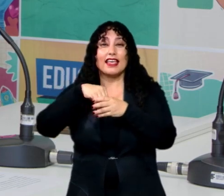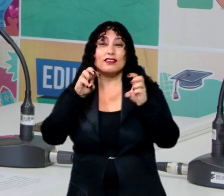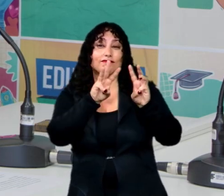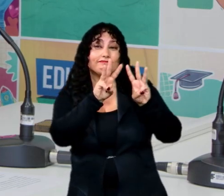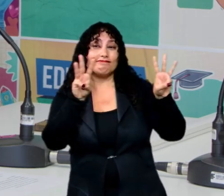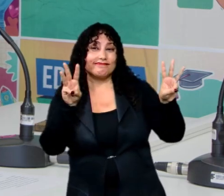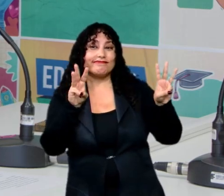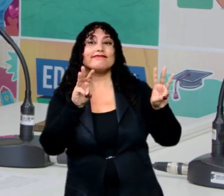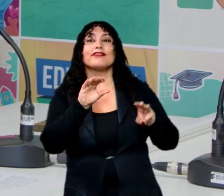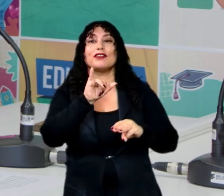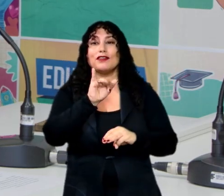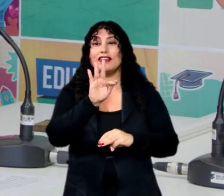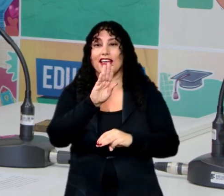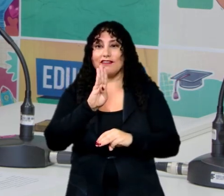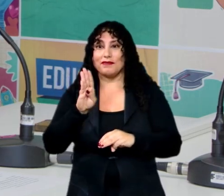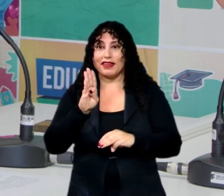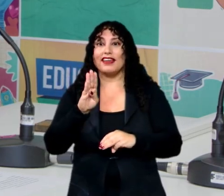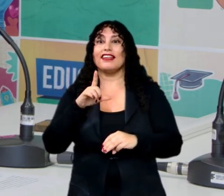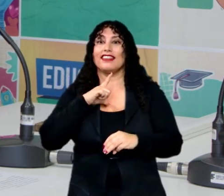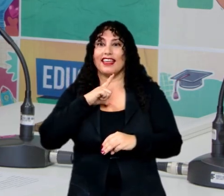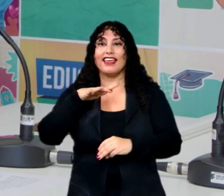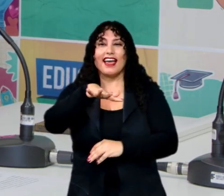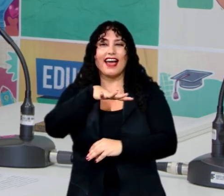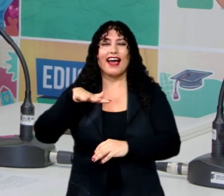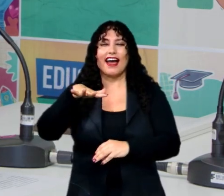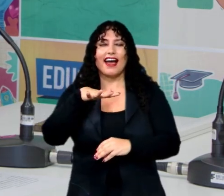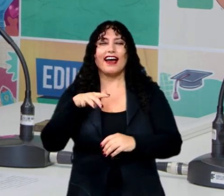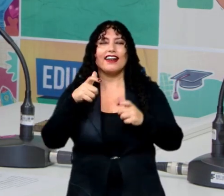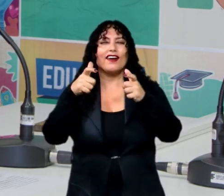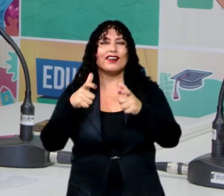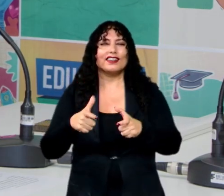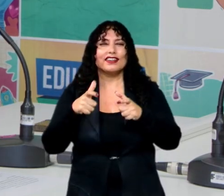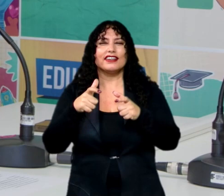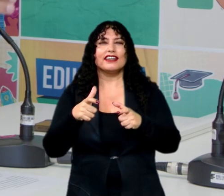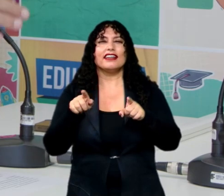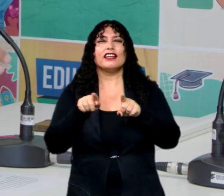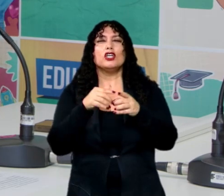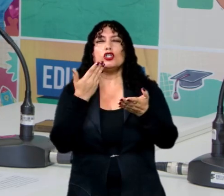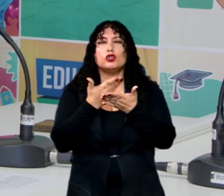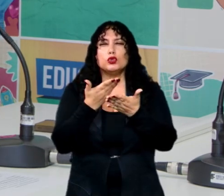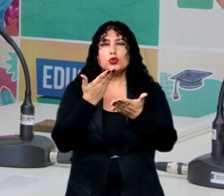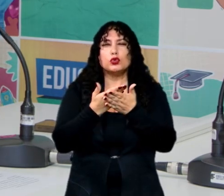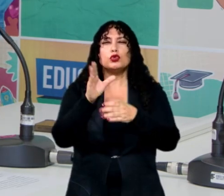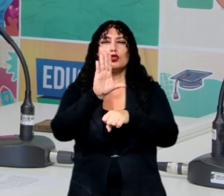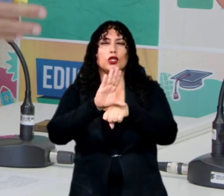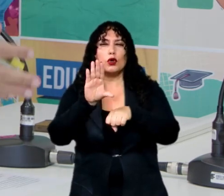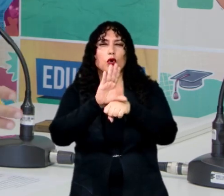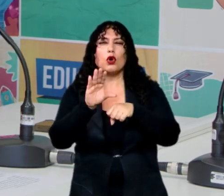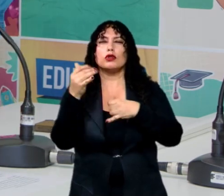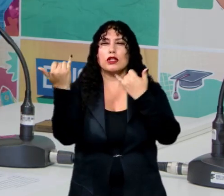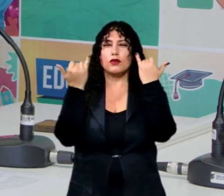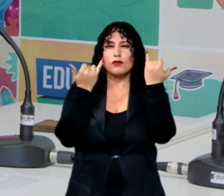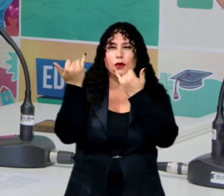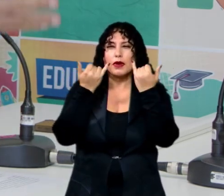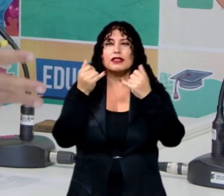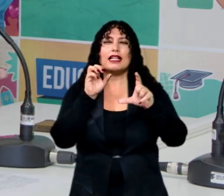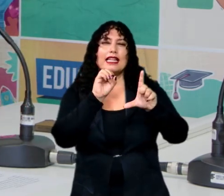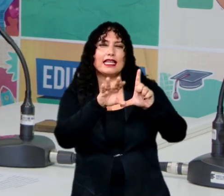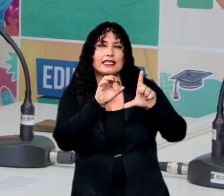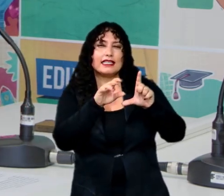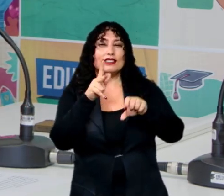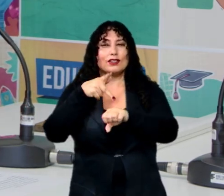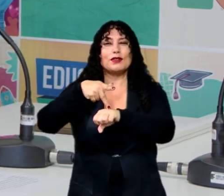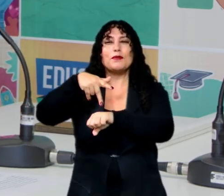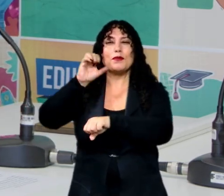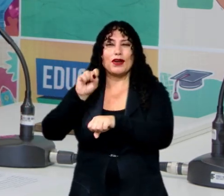do IFB, nós temos uma área lá no campus que fala Estude no IFB, e nossos cursos têm informação sobre o curso de licenciatura, da pós